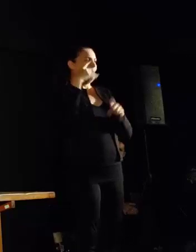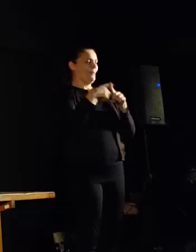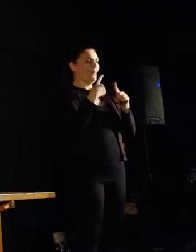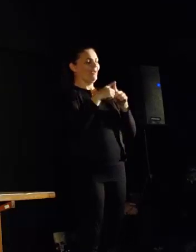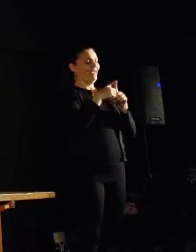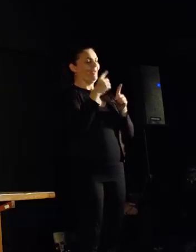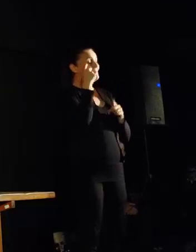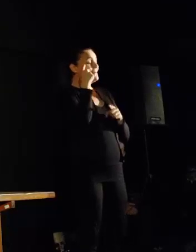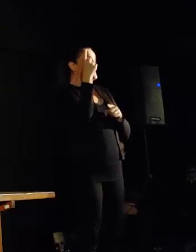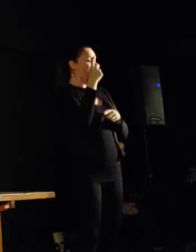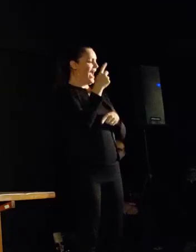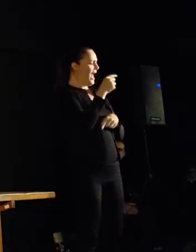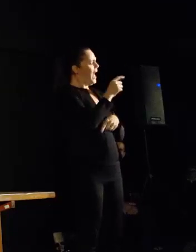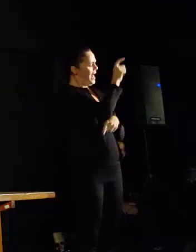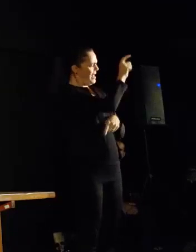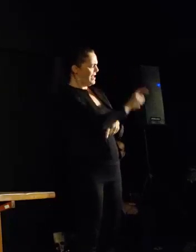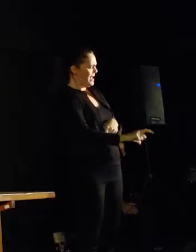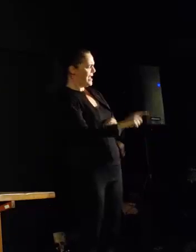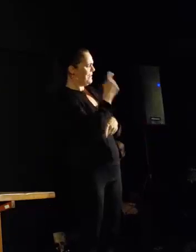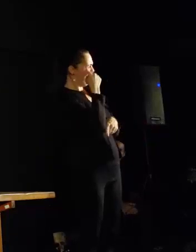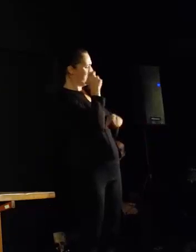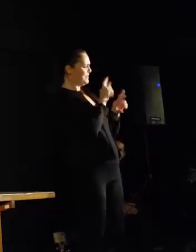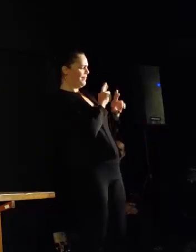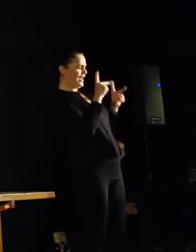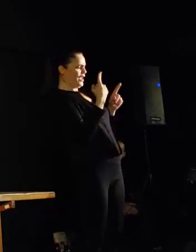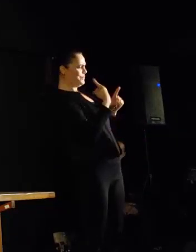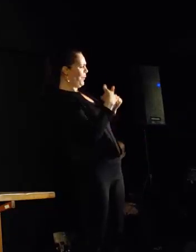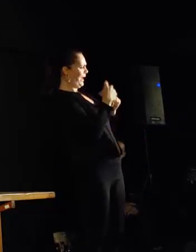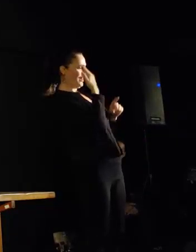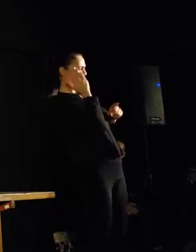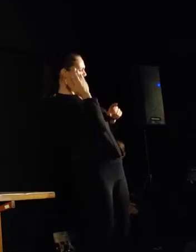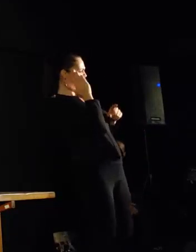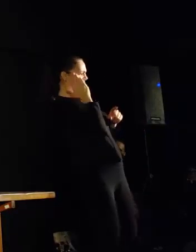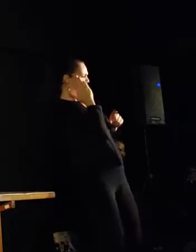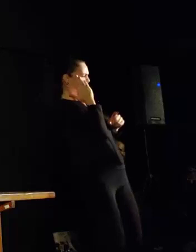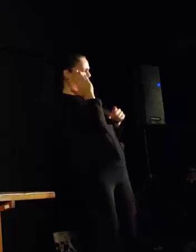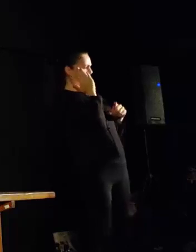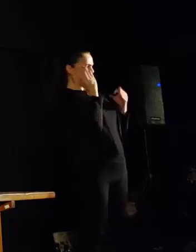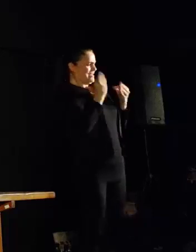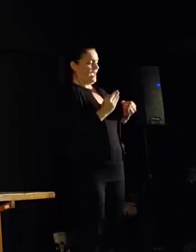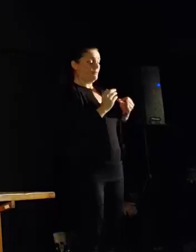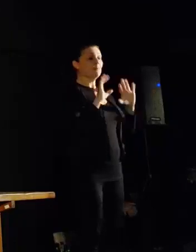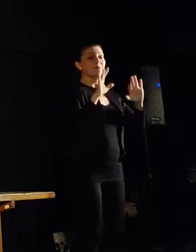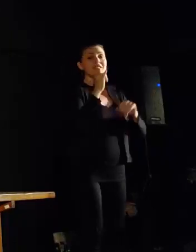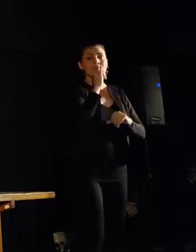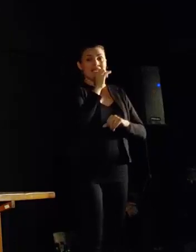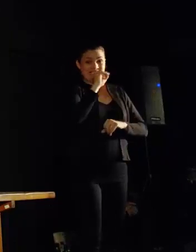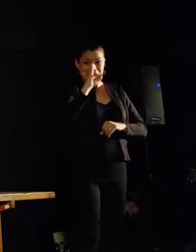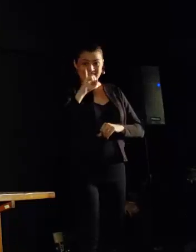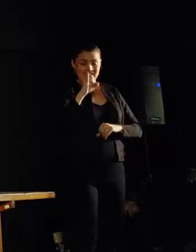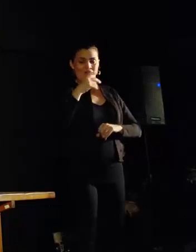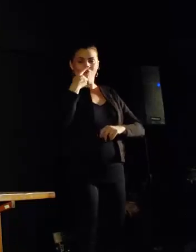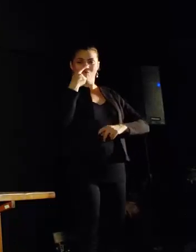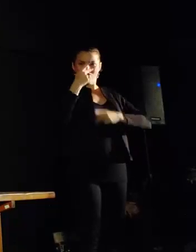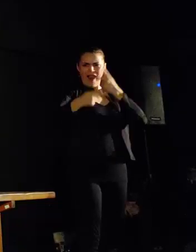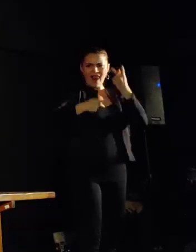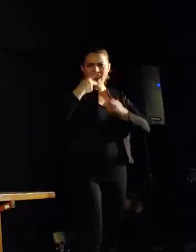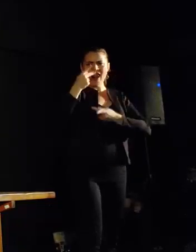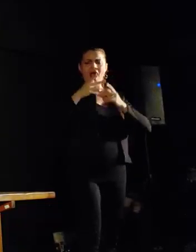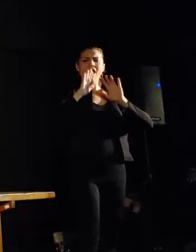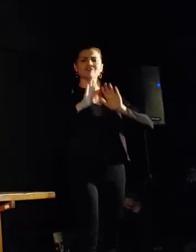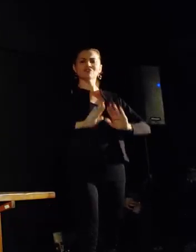direito. Senão, olha, se eu falar devagar, e se eu falar alto, vocês vão entender